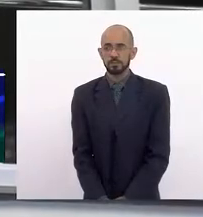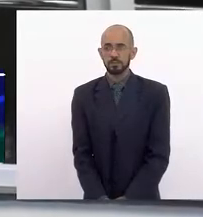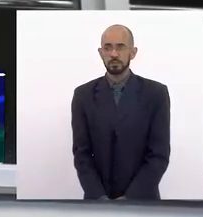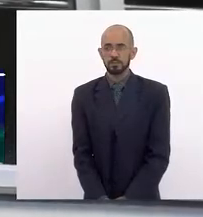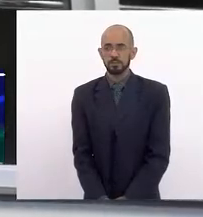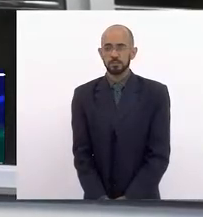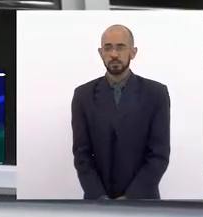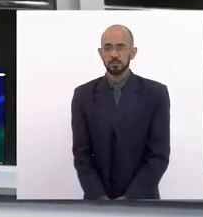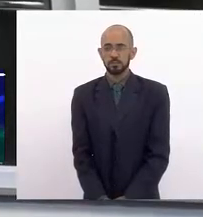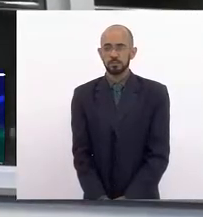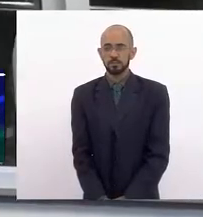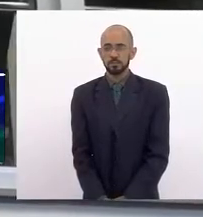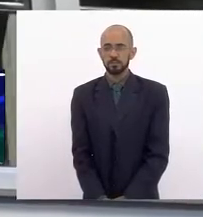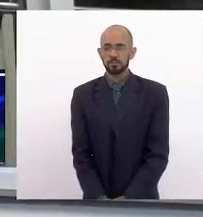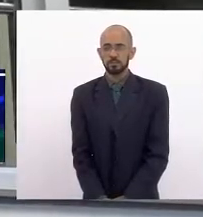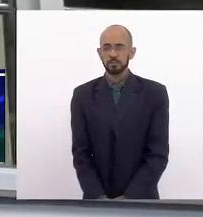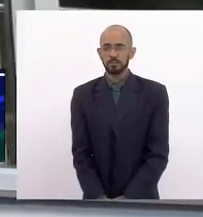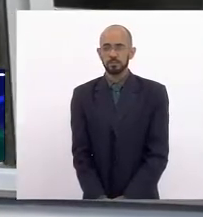E aí